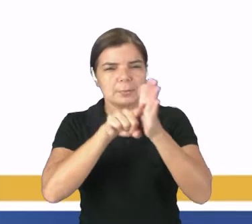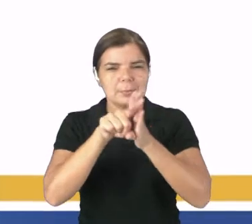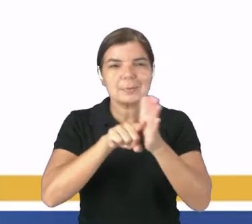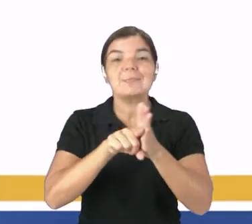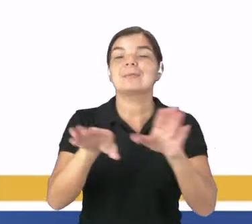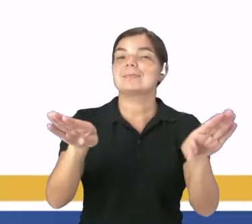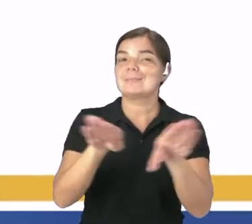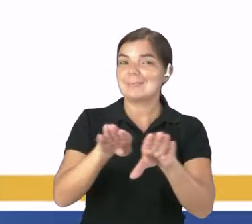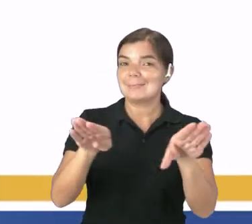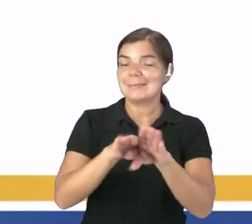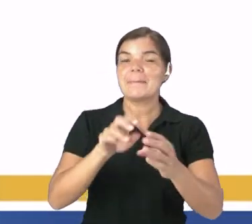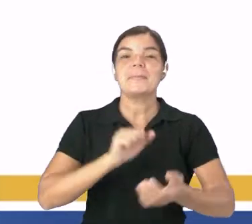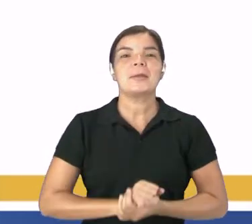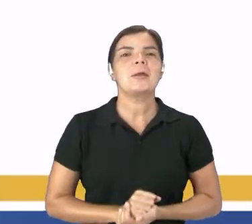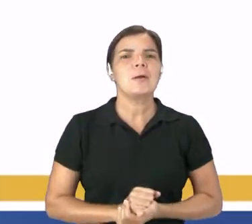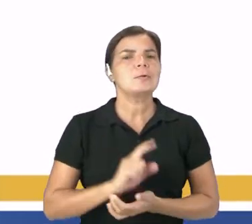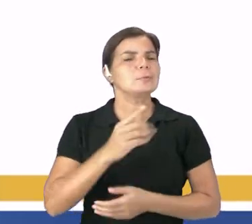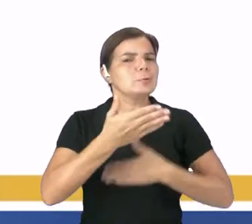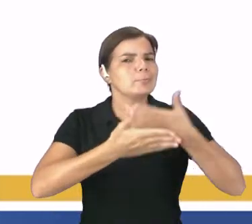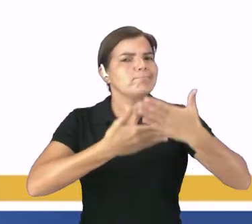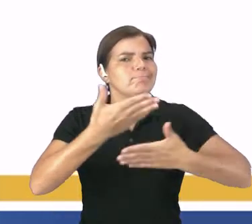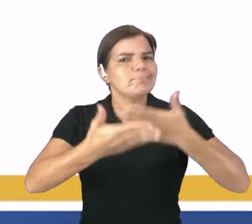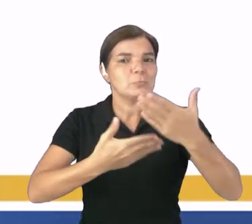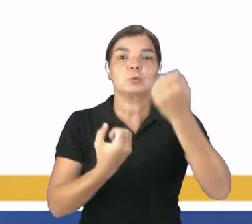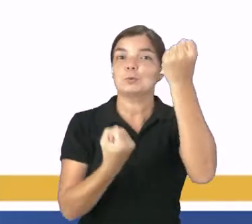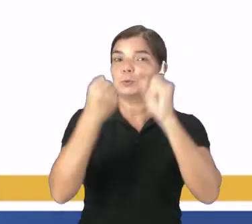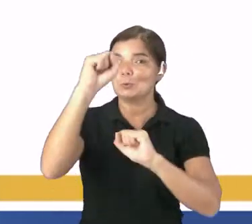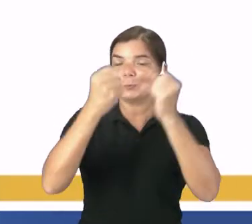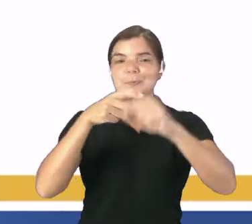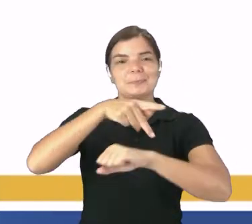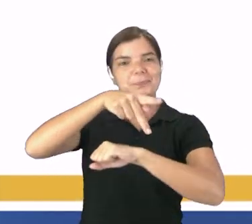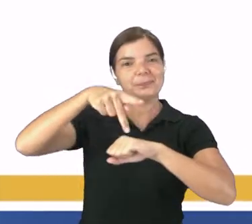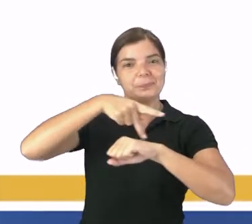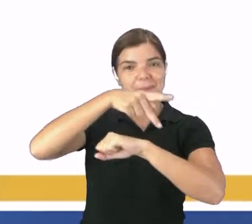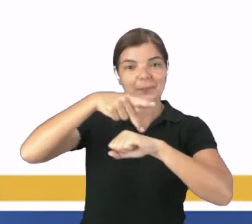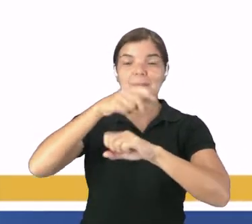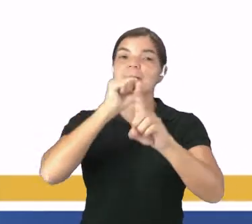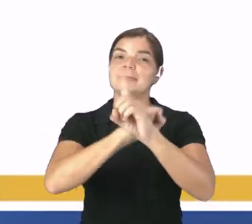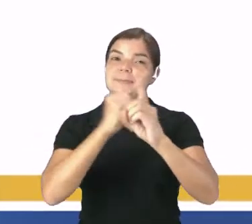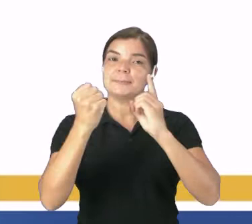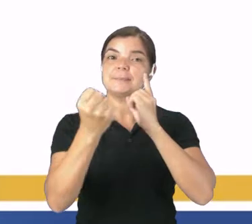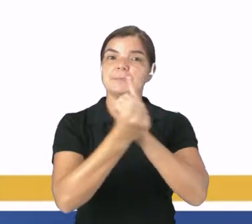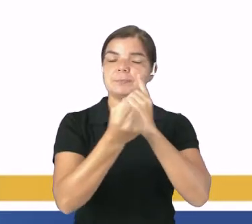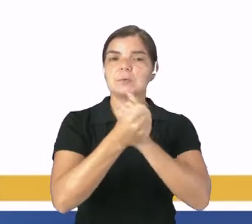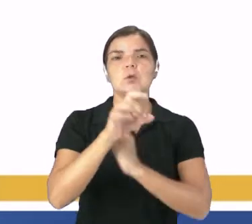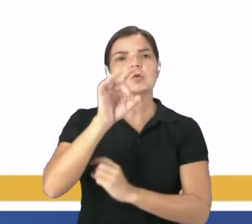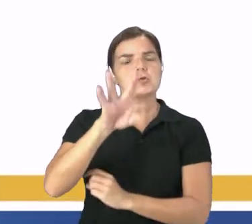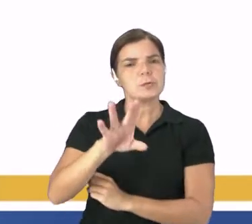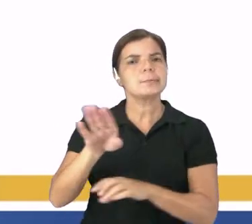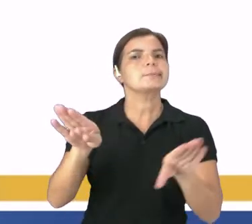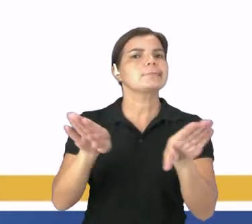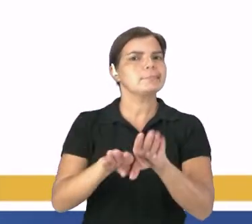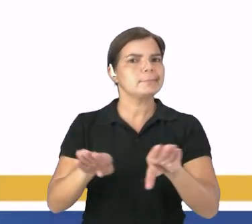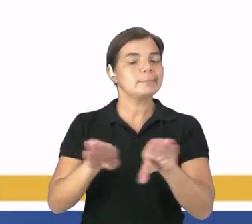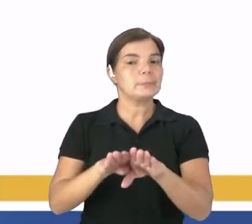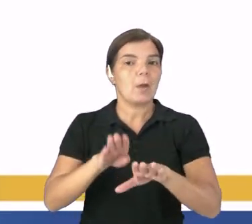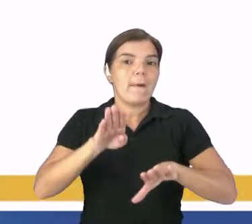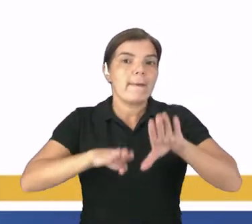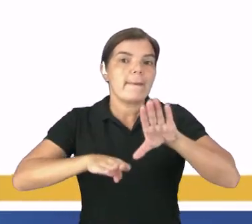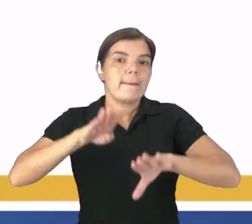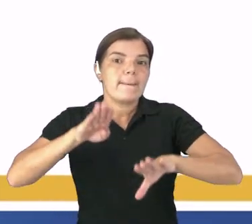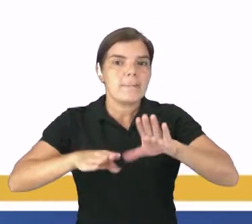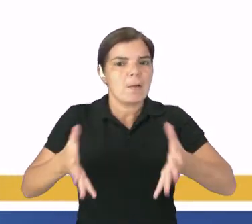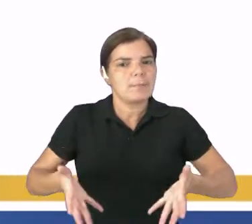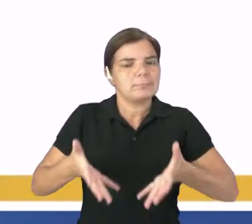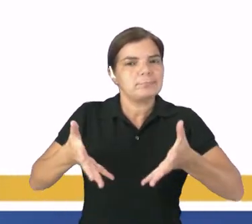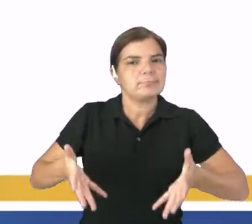pesquisas científicas, vai incentivar os processos de industrialização dos países e das sociedades, tá bom? Só que em contrapartida, à